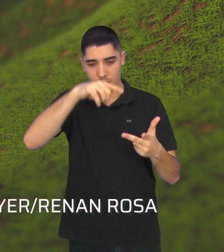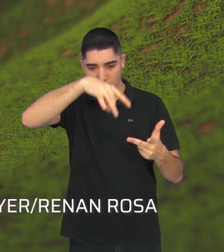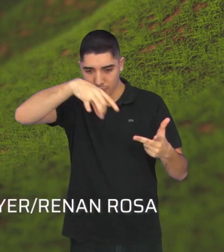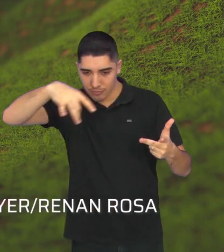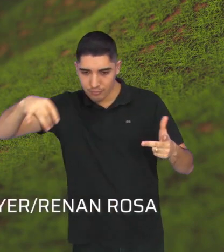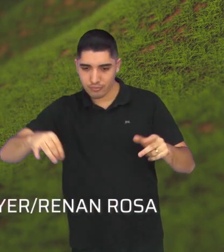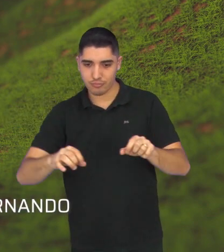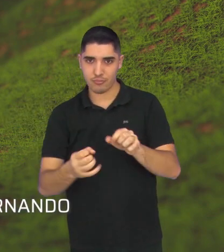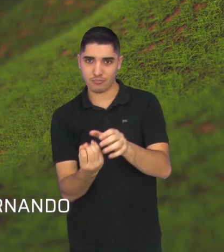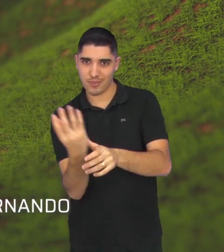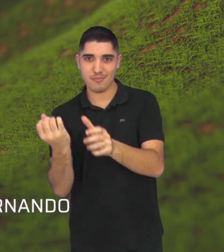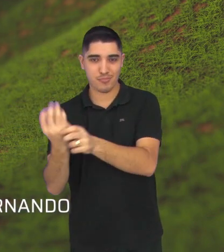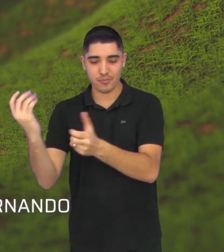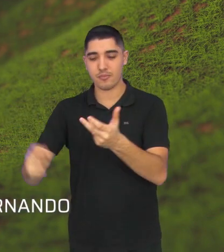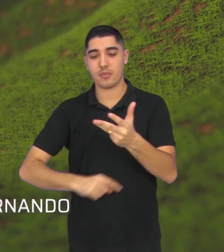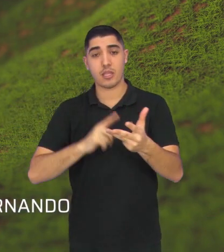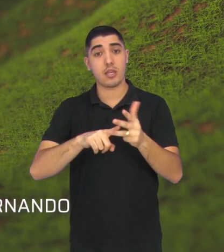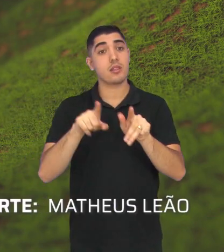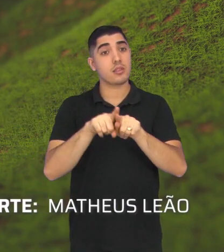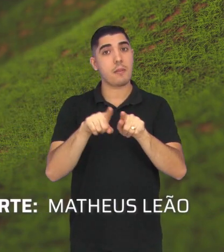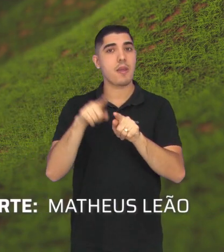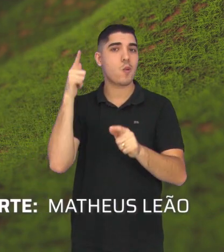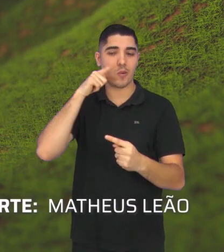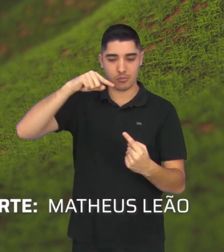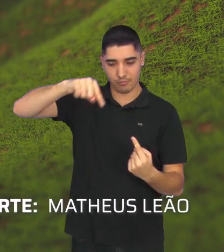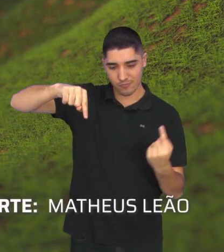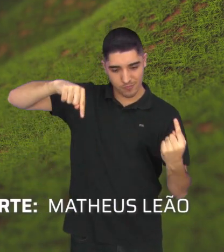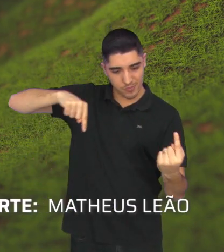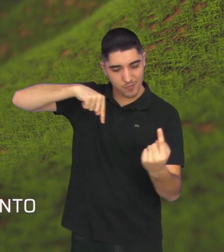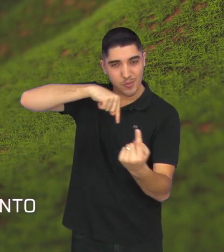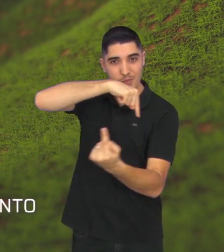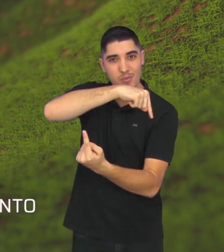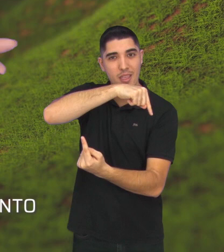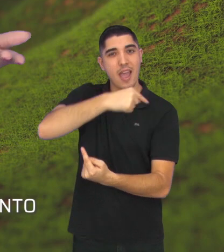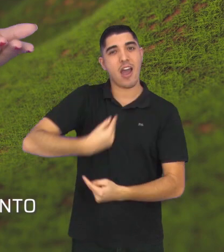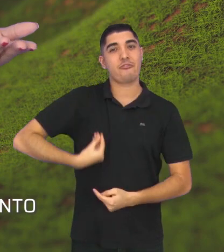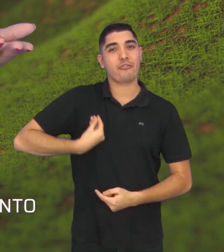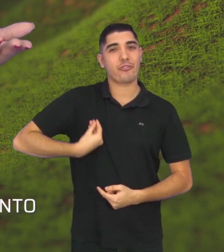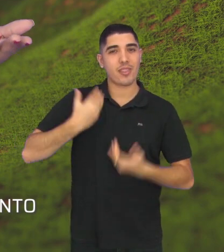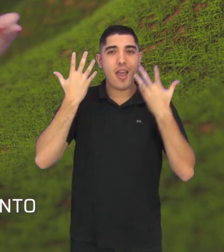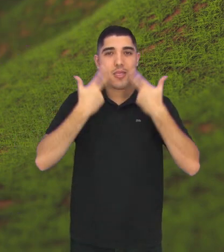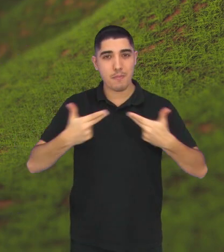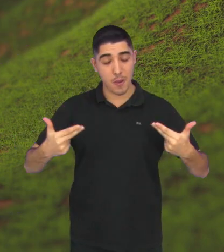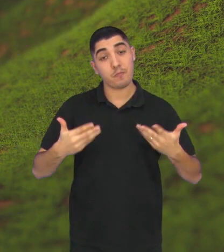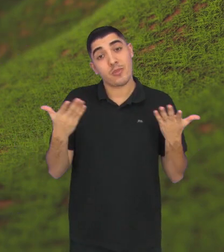sementes, manutenção e equilíbrio da cadeia alimentar. O São José